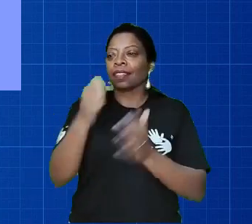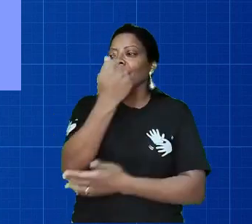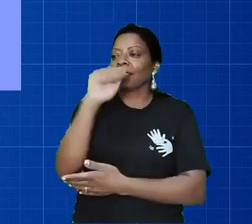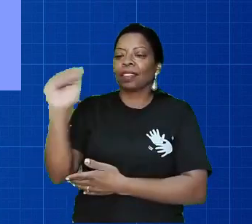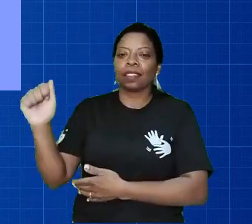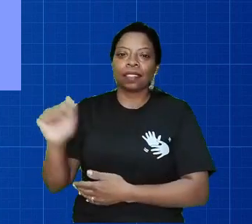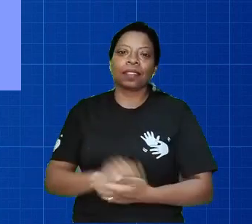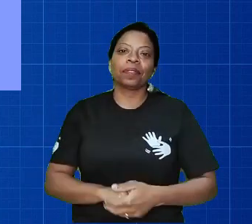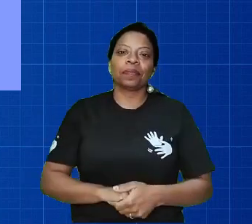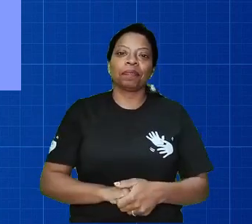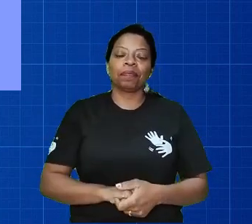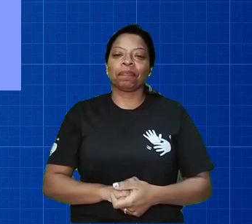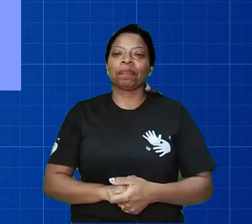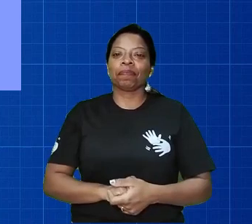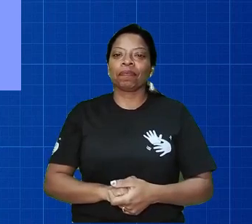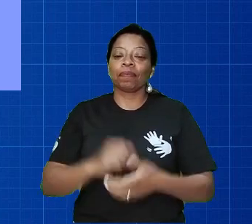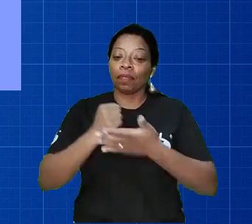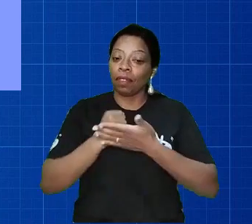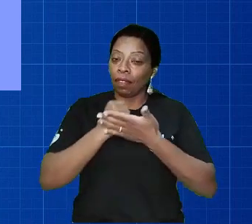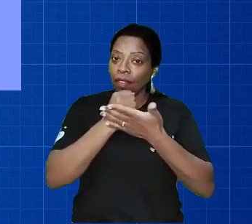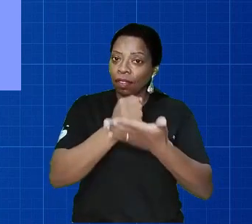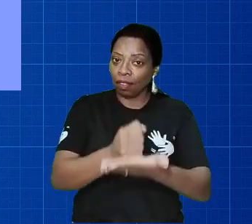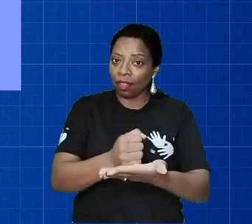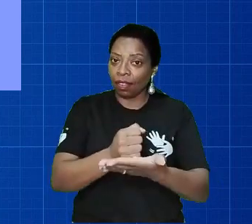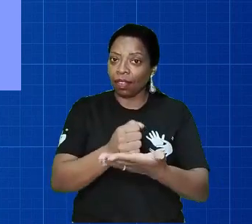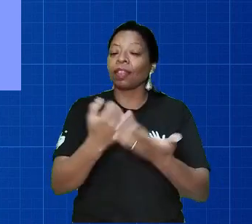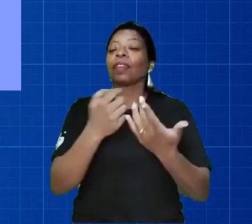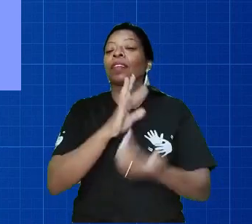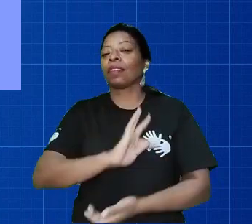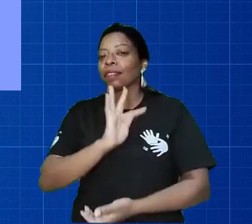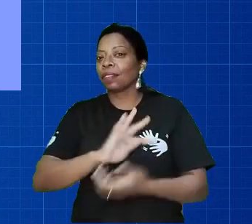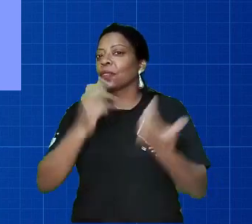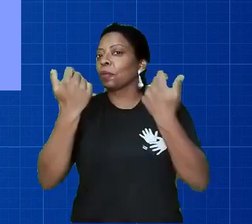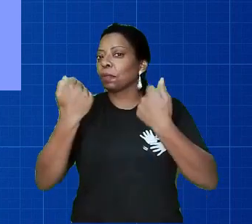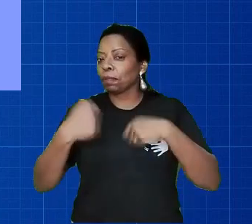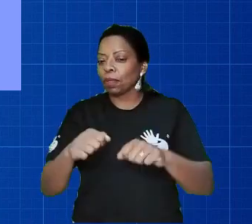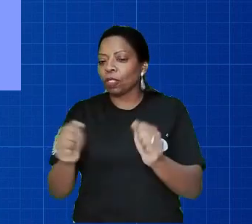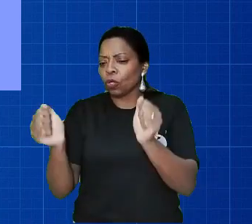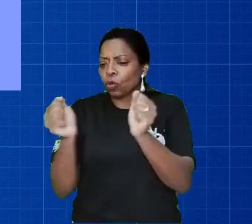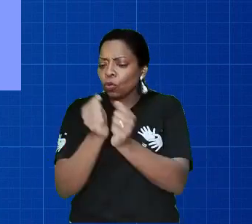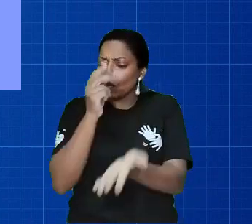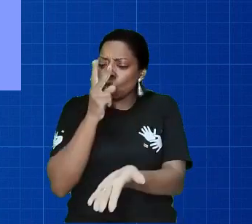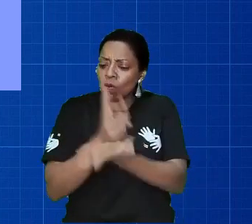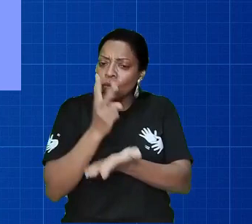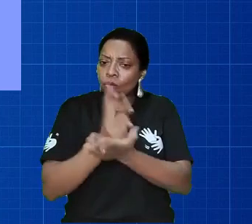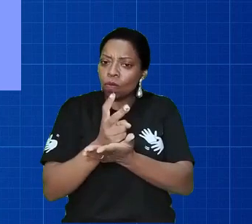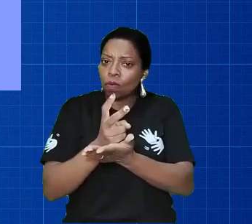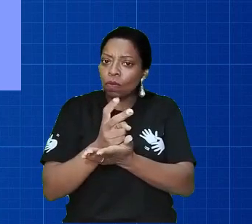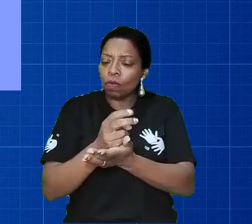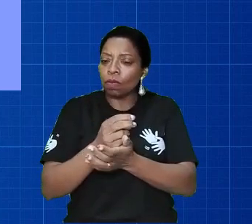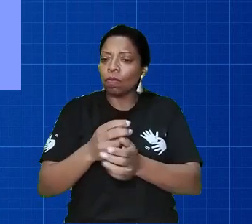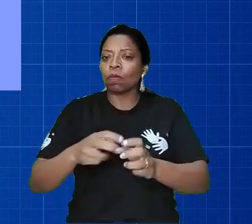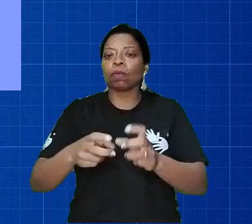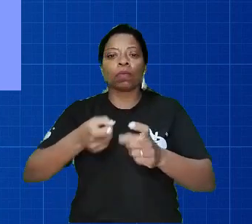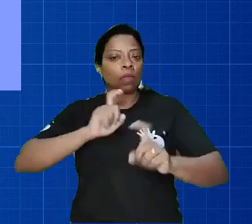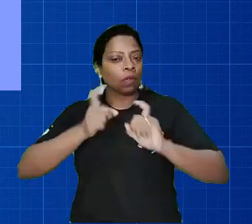O assessor ele deverá participar de todas as assembleias gerais, das reuniões,